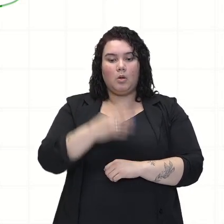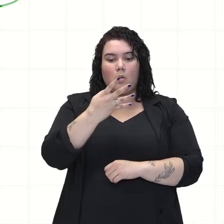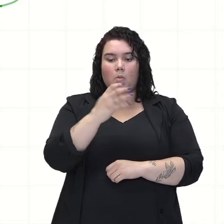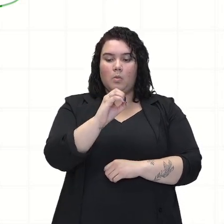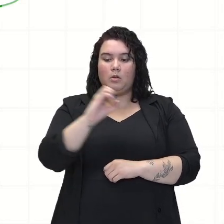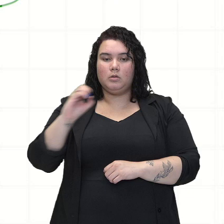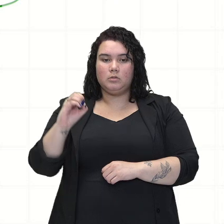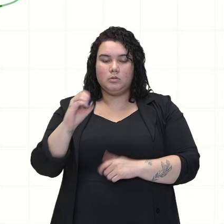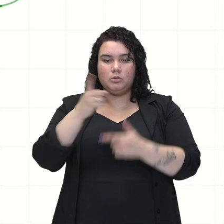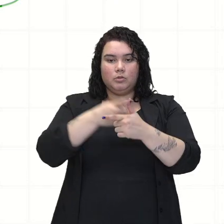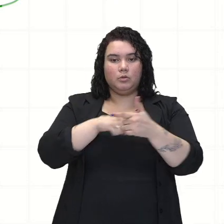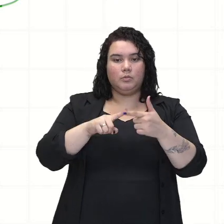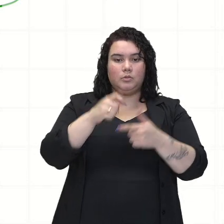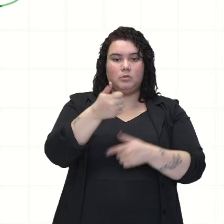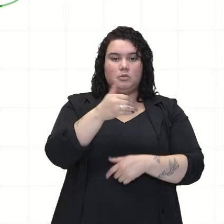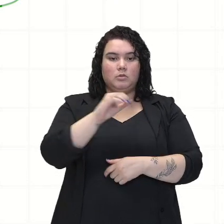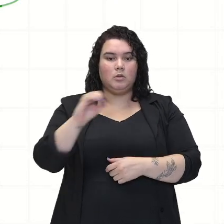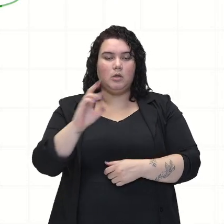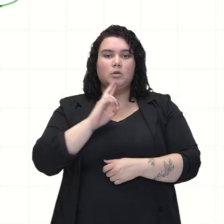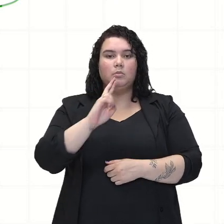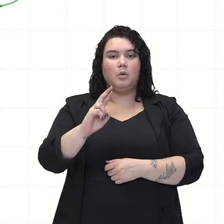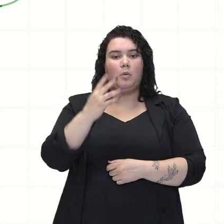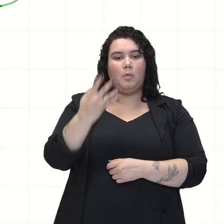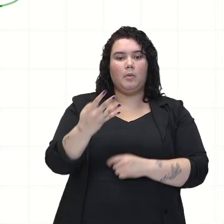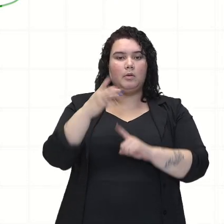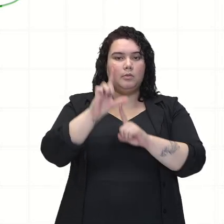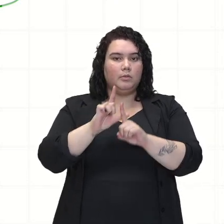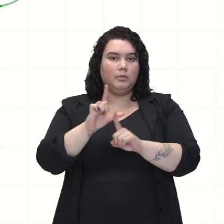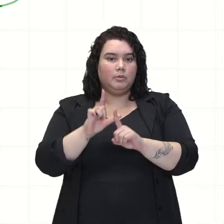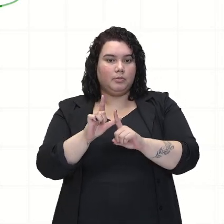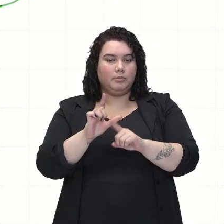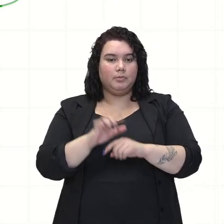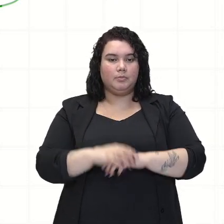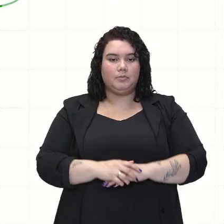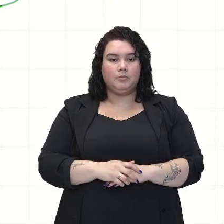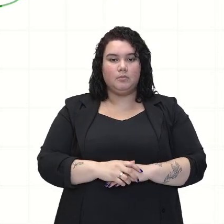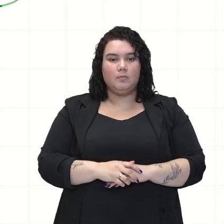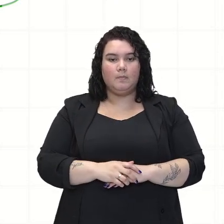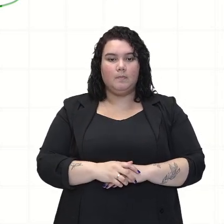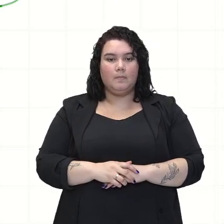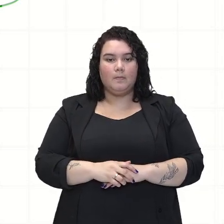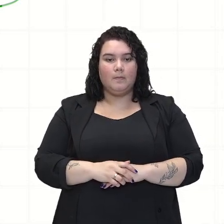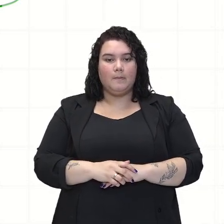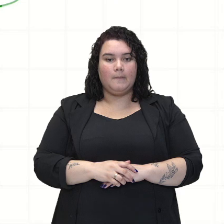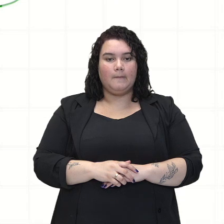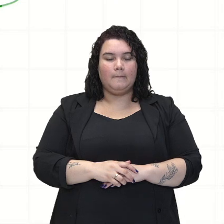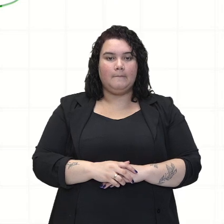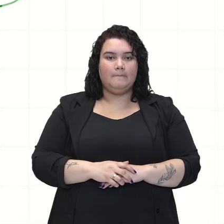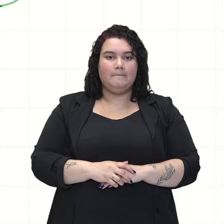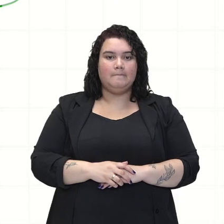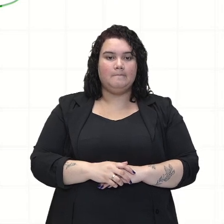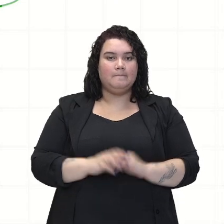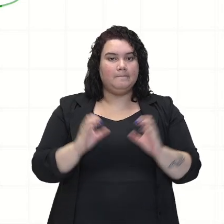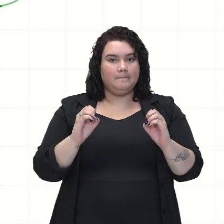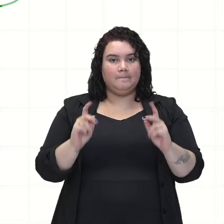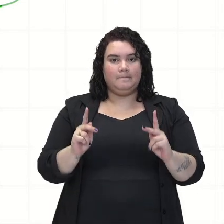400 dividido por 100, 4 litros. Muito